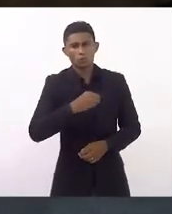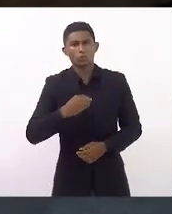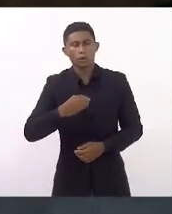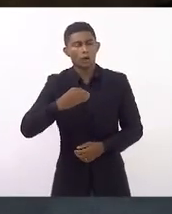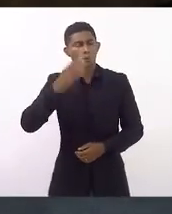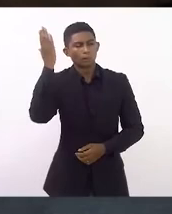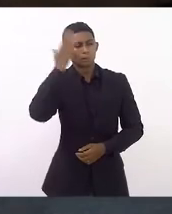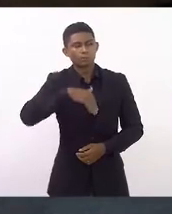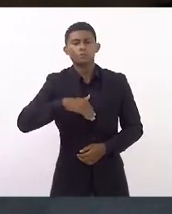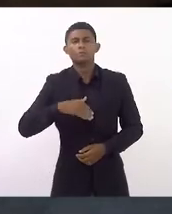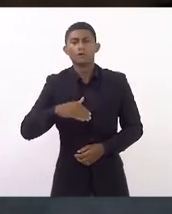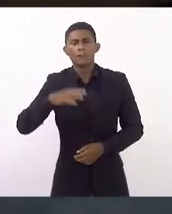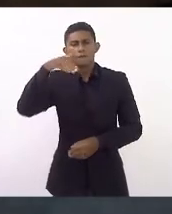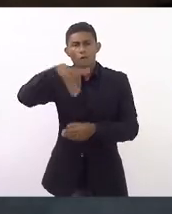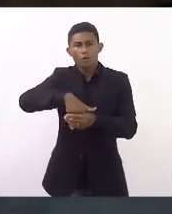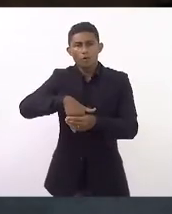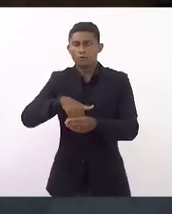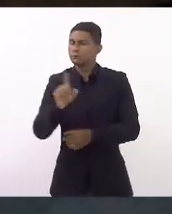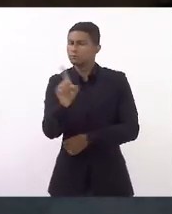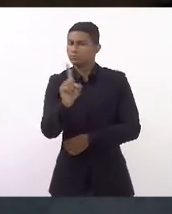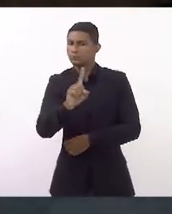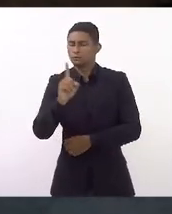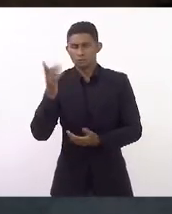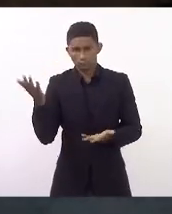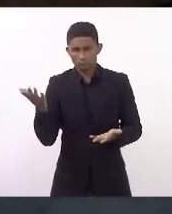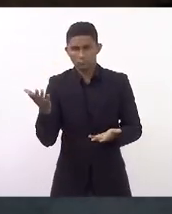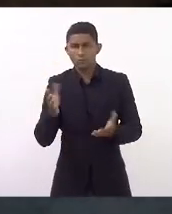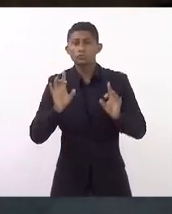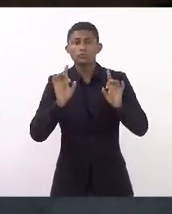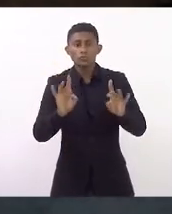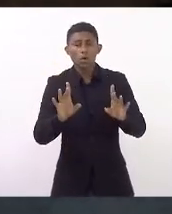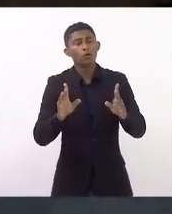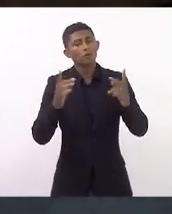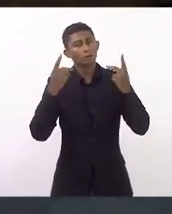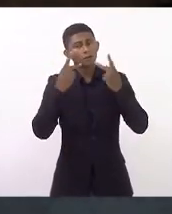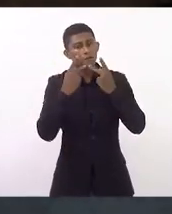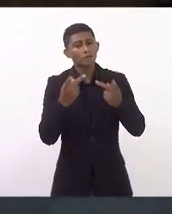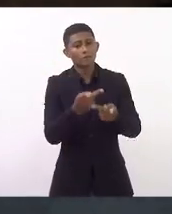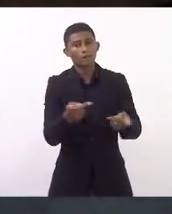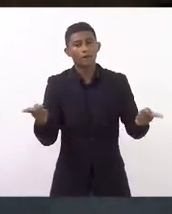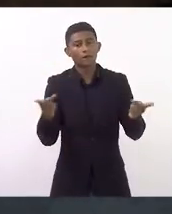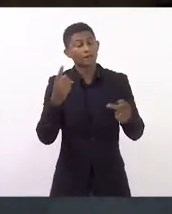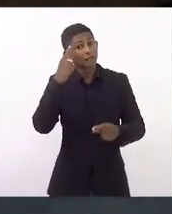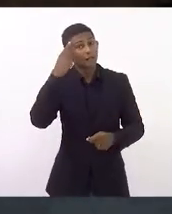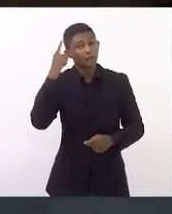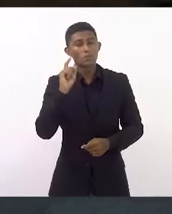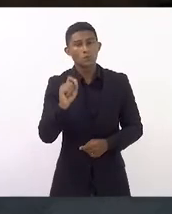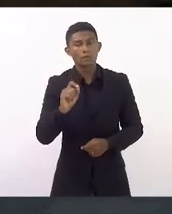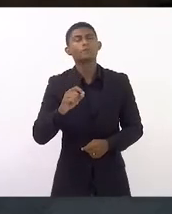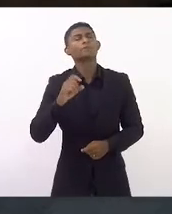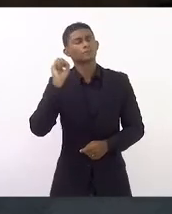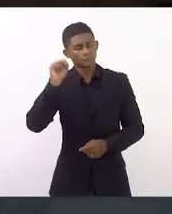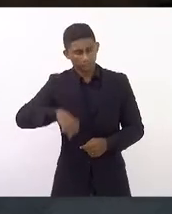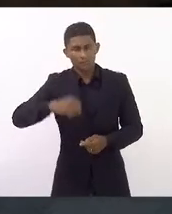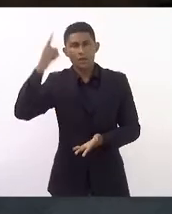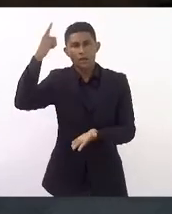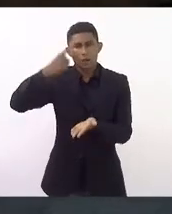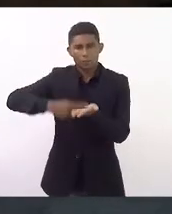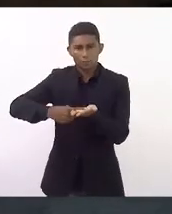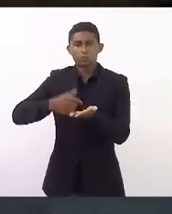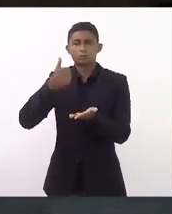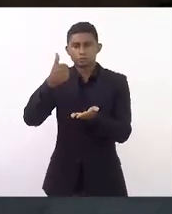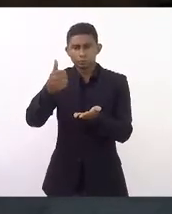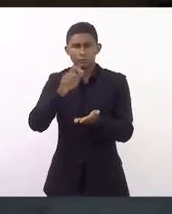pela derrubada do veto. Nós não tínhamos assumido esse tipo de compromisso. Apenas lembrando que uma parte desse acordo foi cumprida, sim, com a publicação do